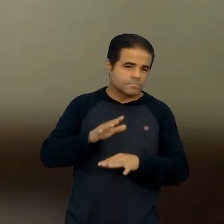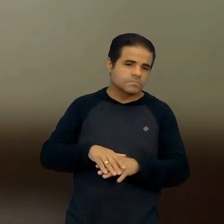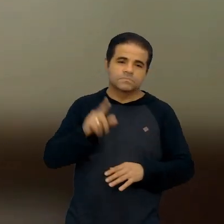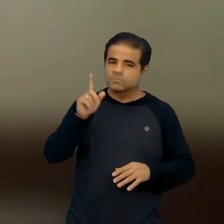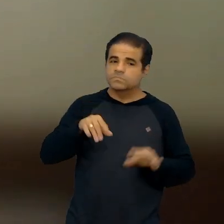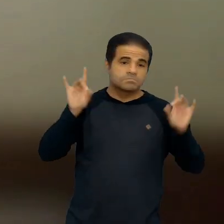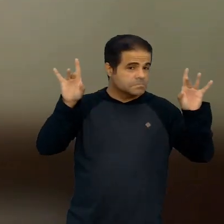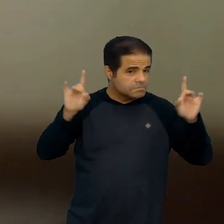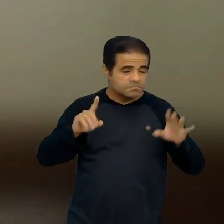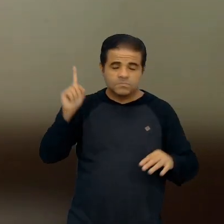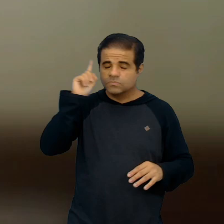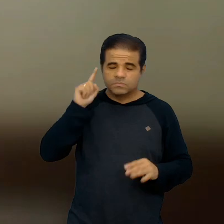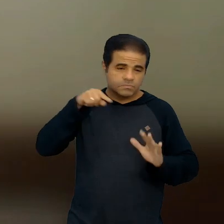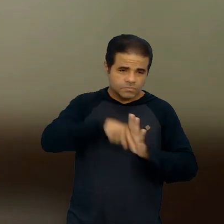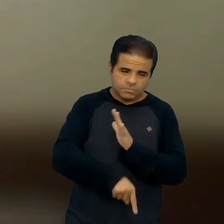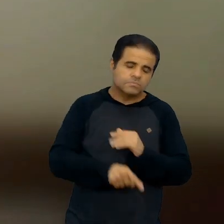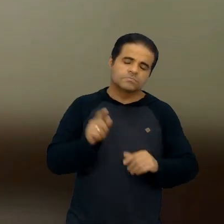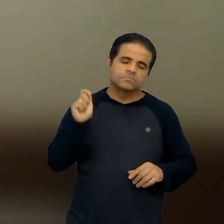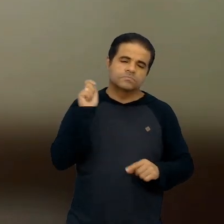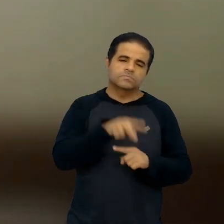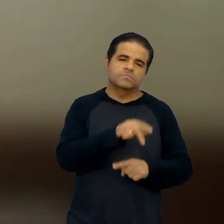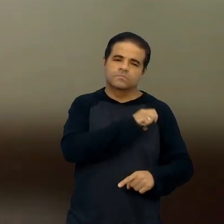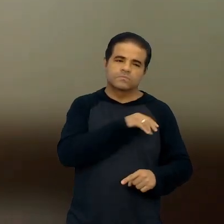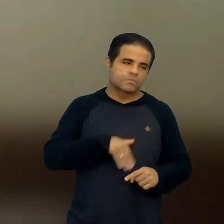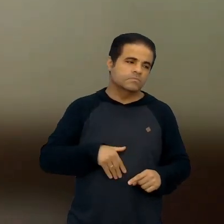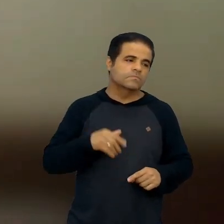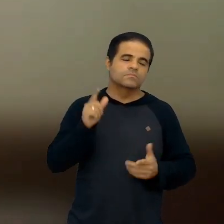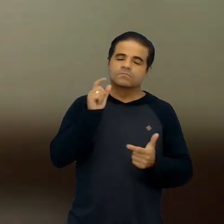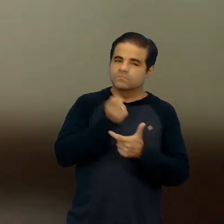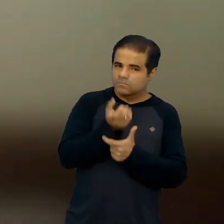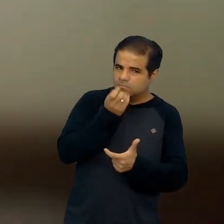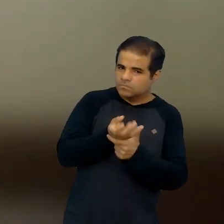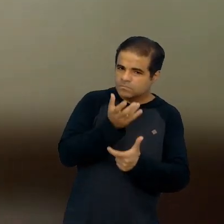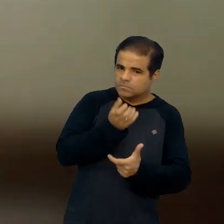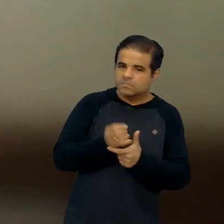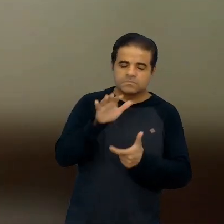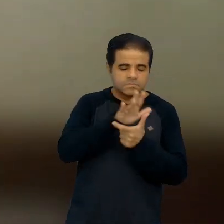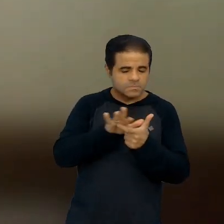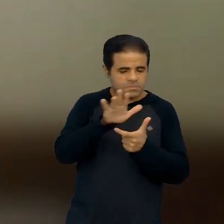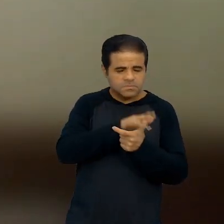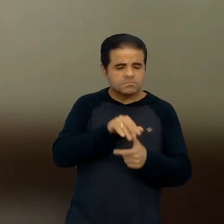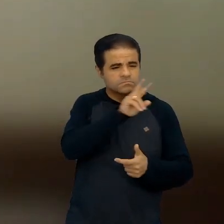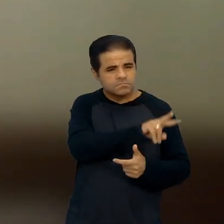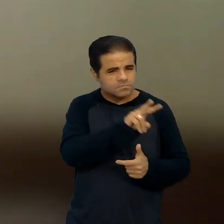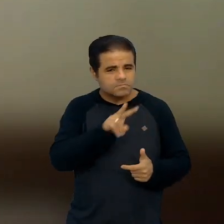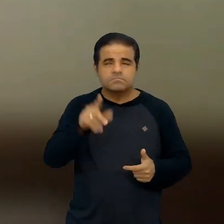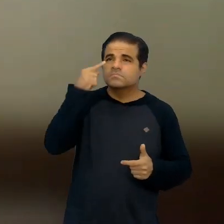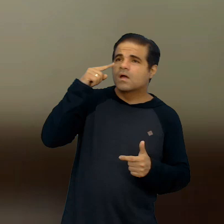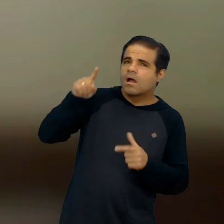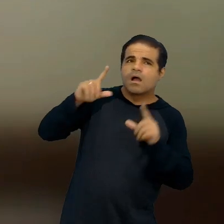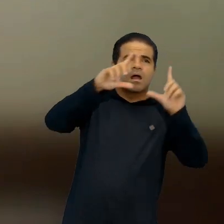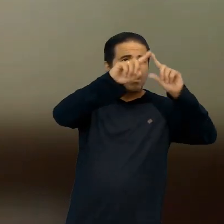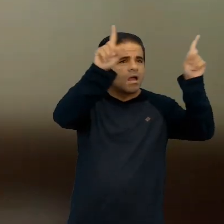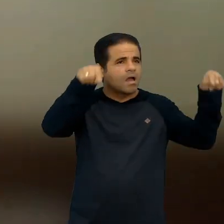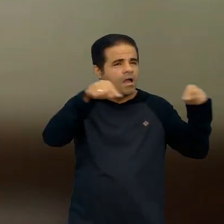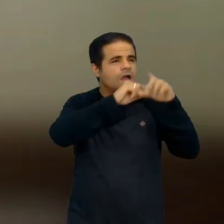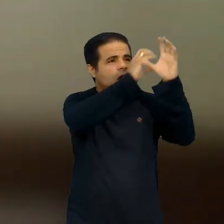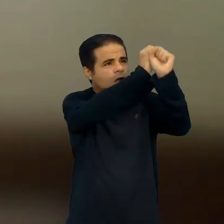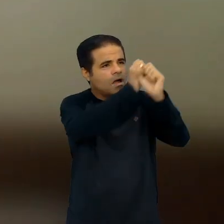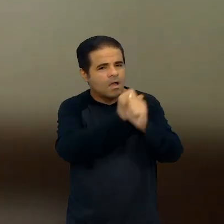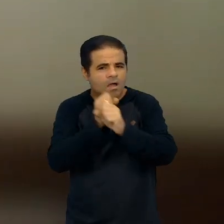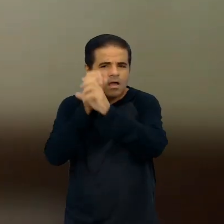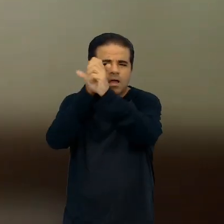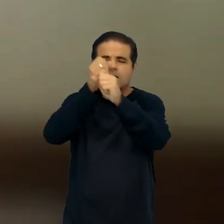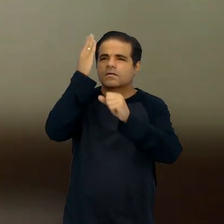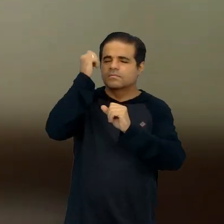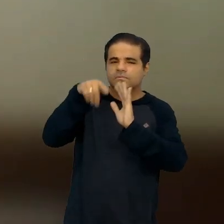é especializado e ele seja um aluno letrado matematicamente. Olha que legal, ele olhar uma figura, olhar um quadrilátero e saber todas